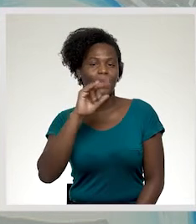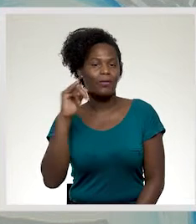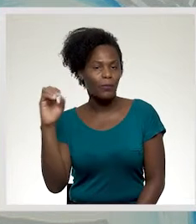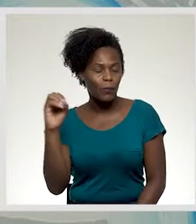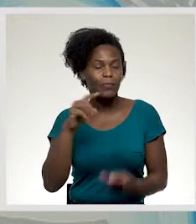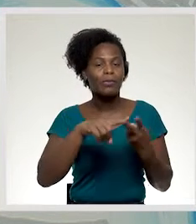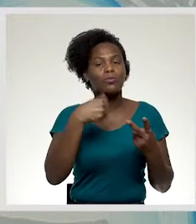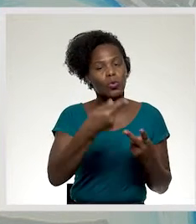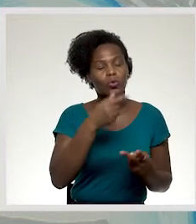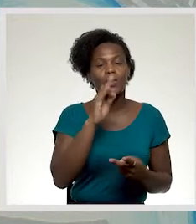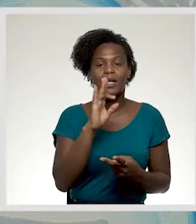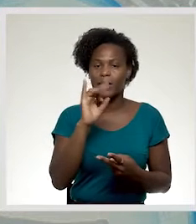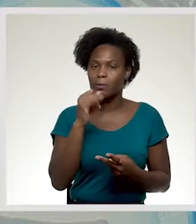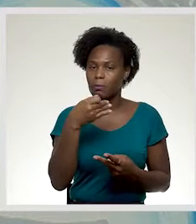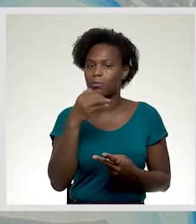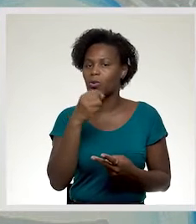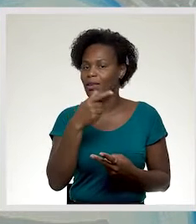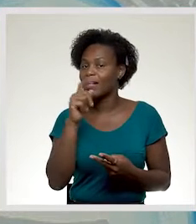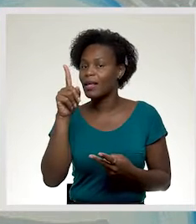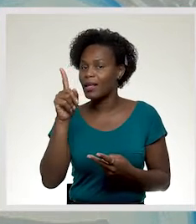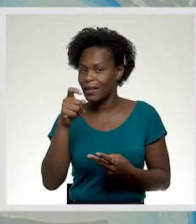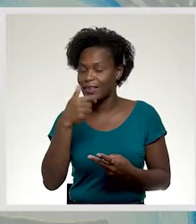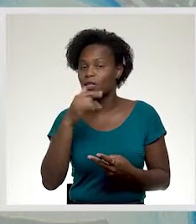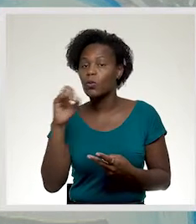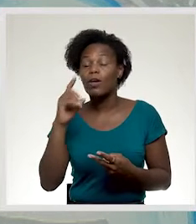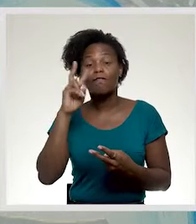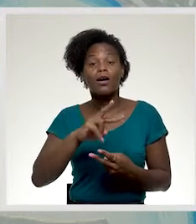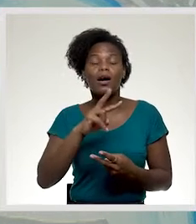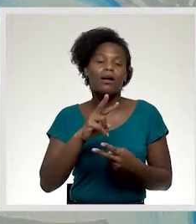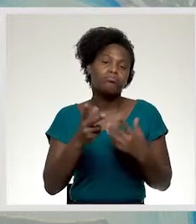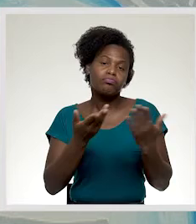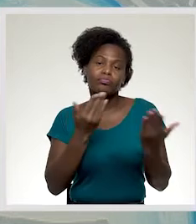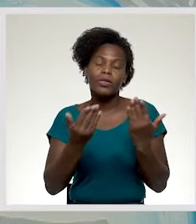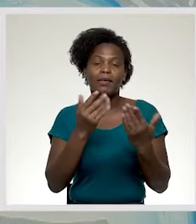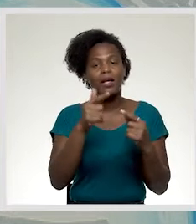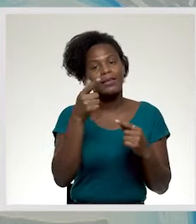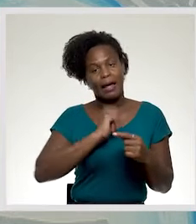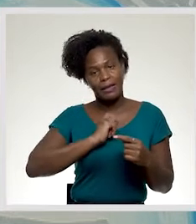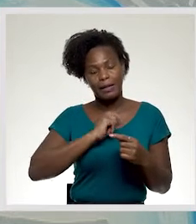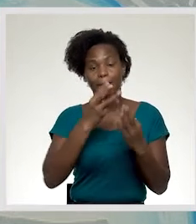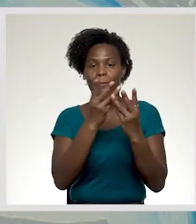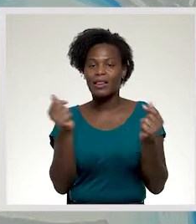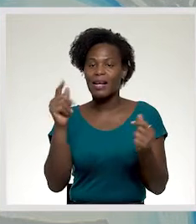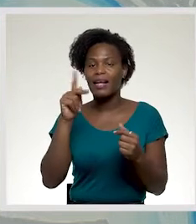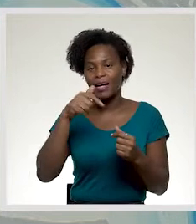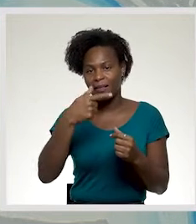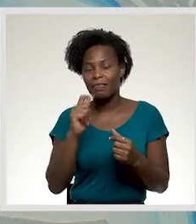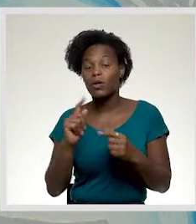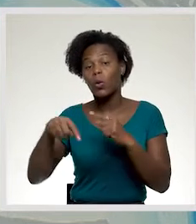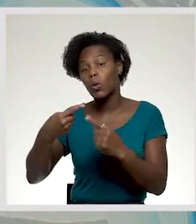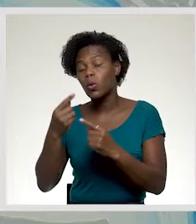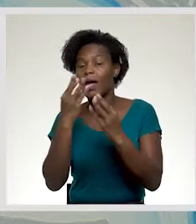que existe entre a ética formal de Kant e a ética material de